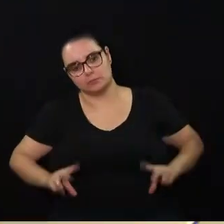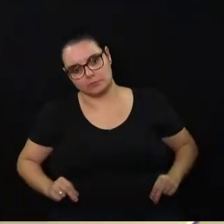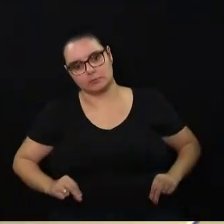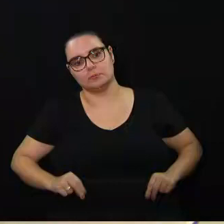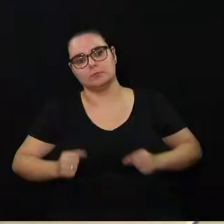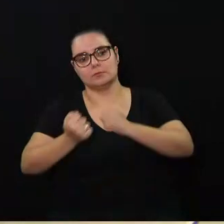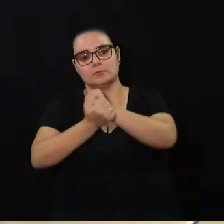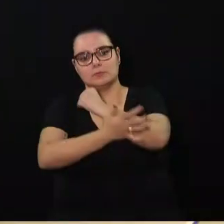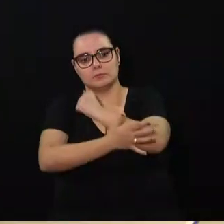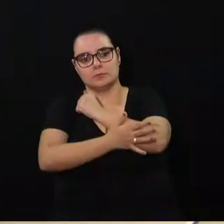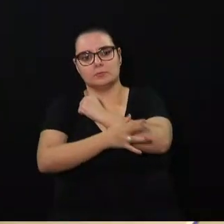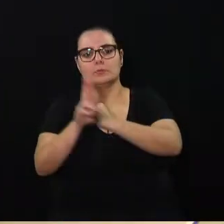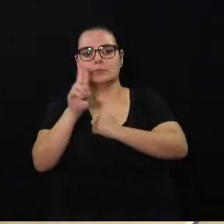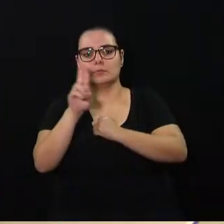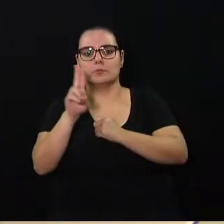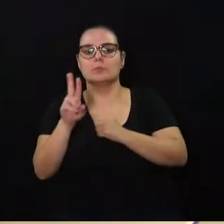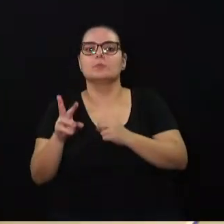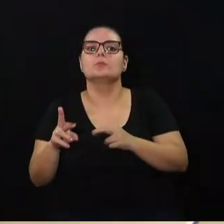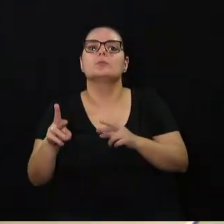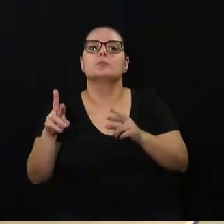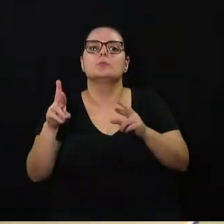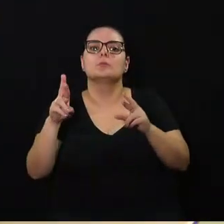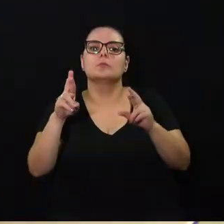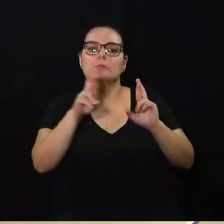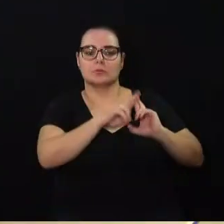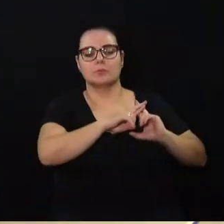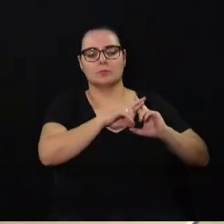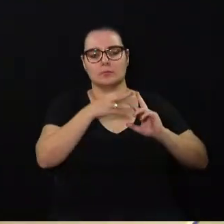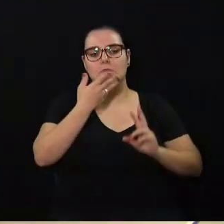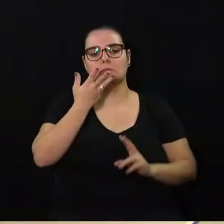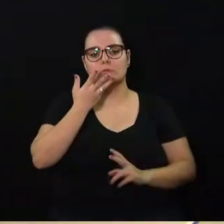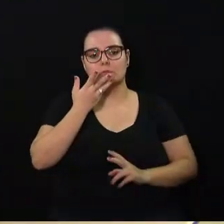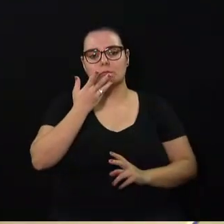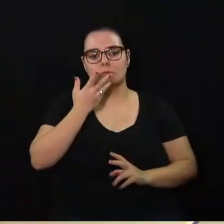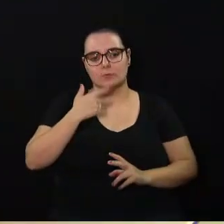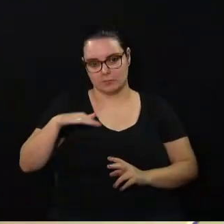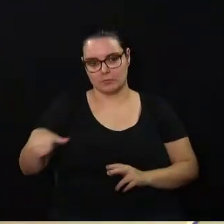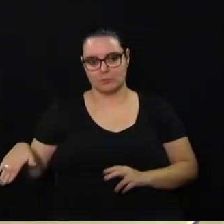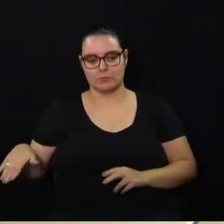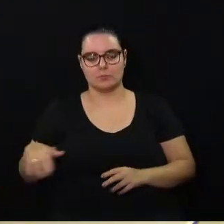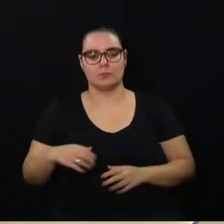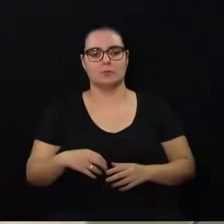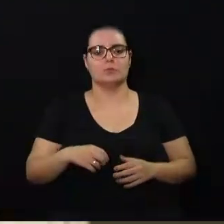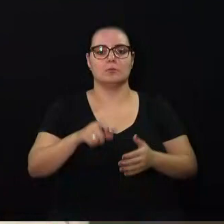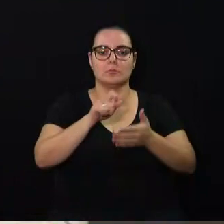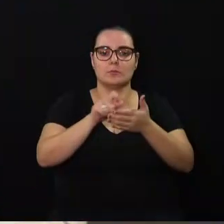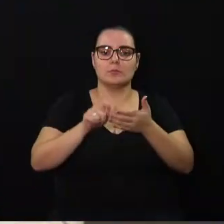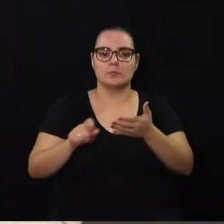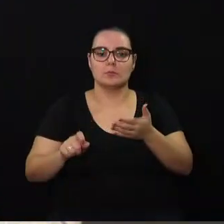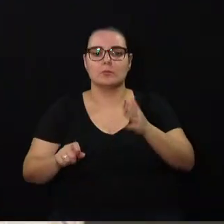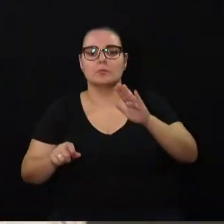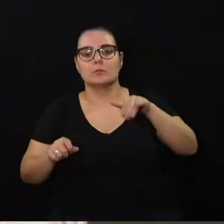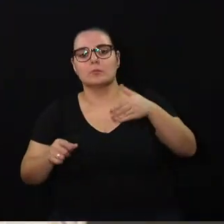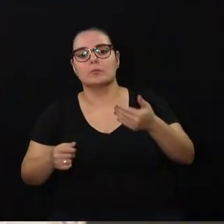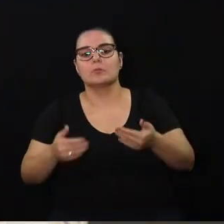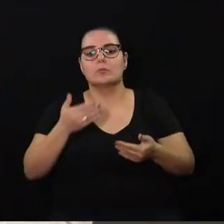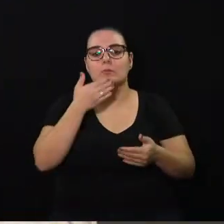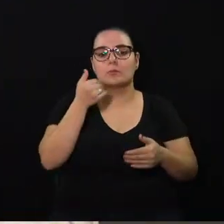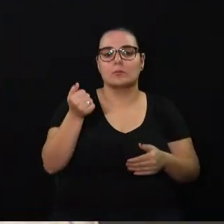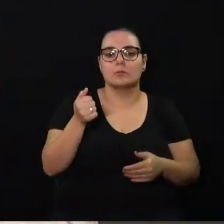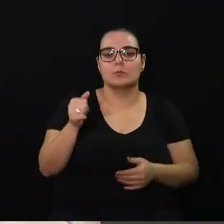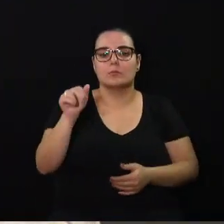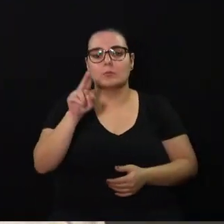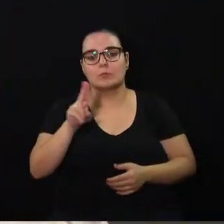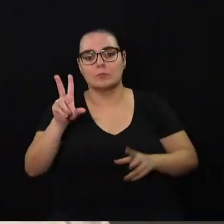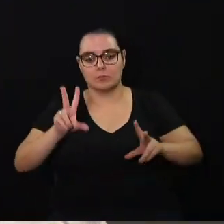de rede do responsável então a gente registra tudo pra pra gente saber qual é o melhor período que a criança vai